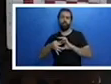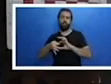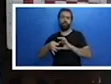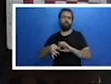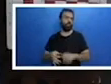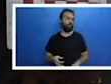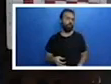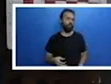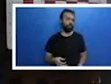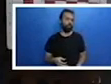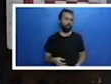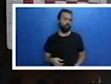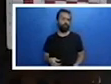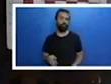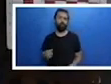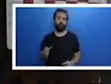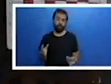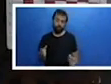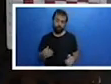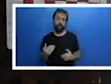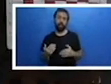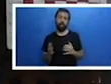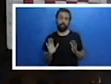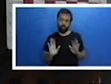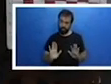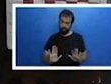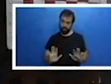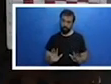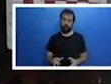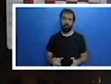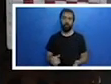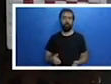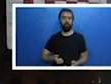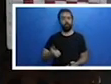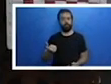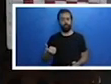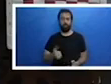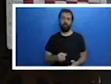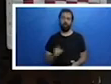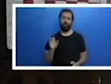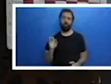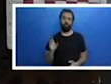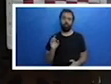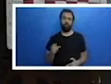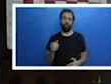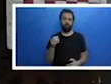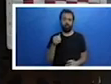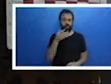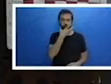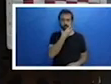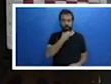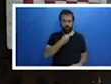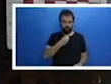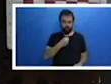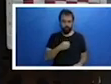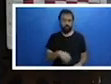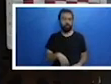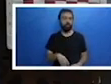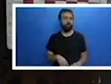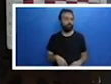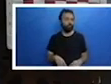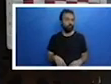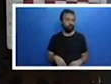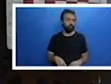ginástica estava presente, mas só os homens praticavam, né? Os primeiros esportes que surgiram, os primeiros esportes que vieram a surgir